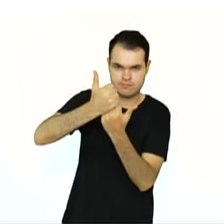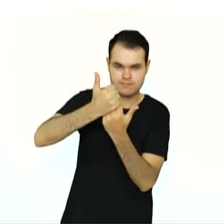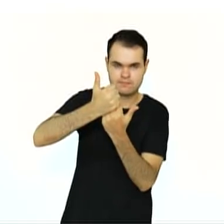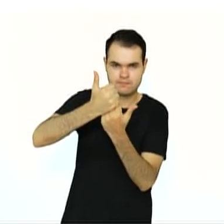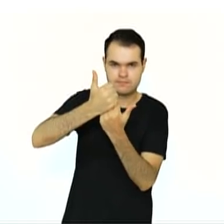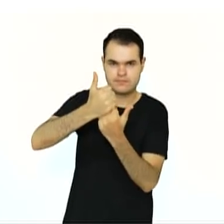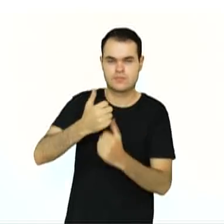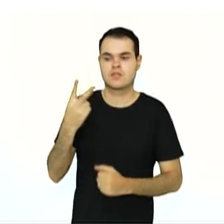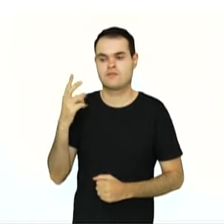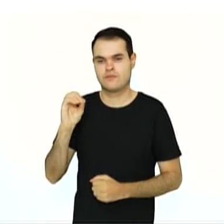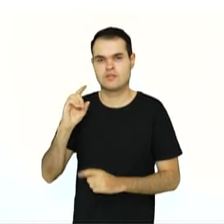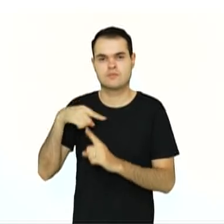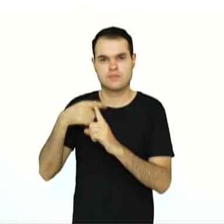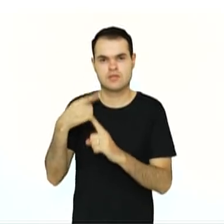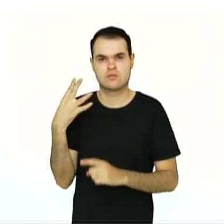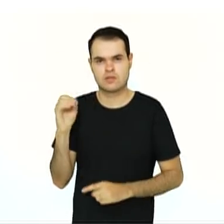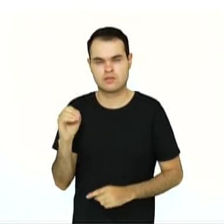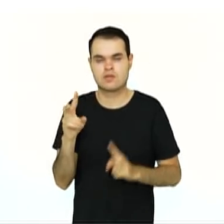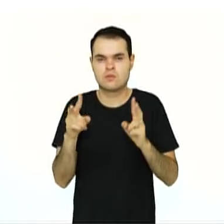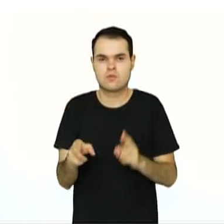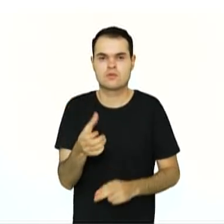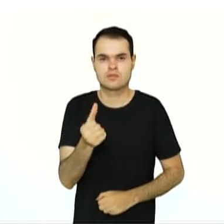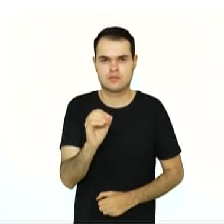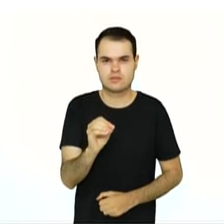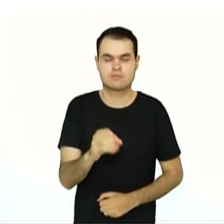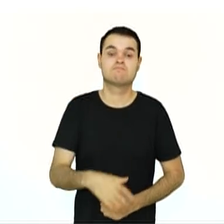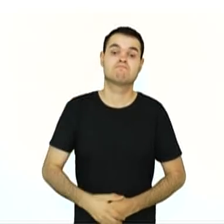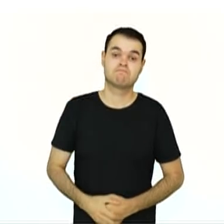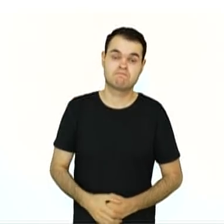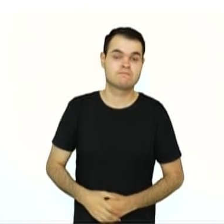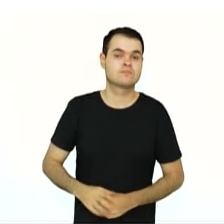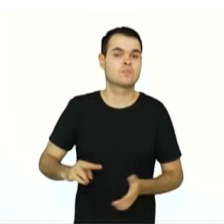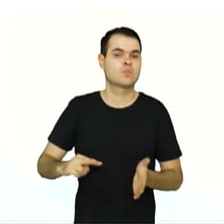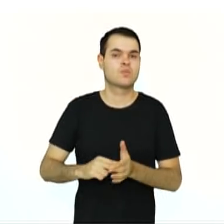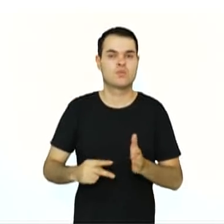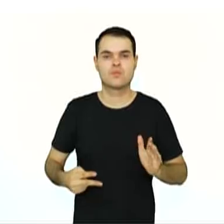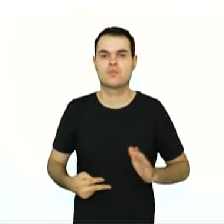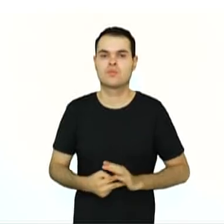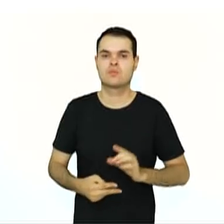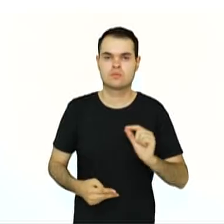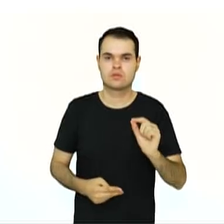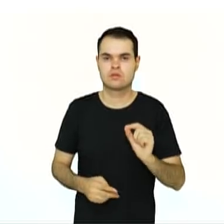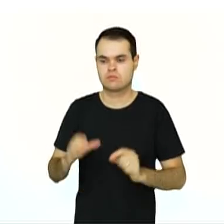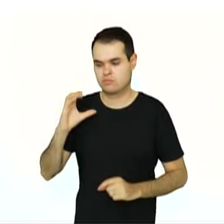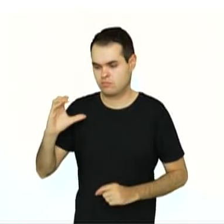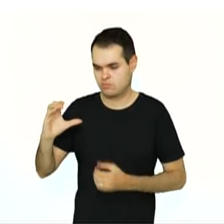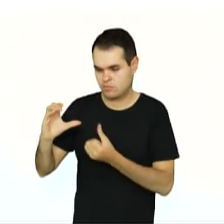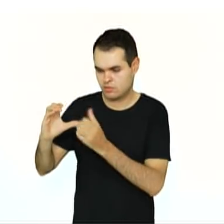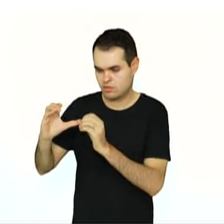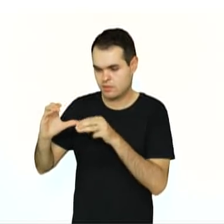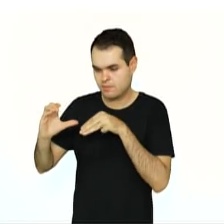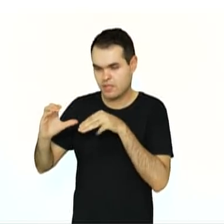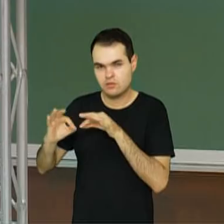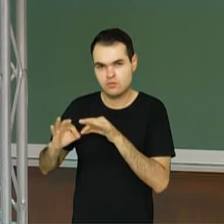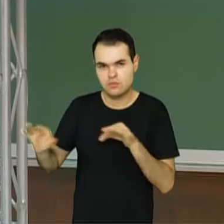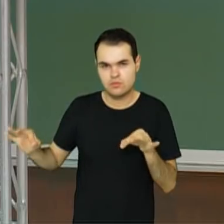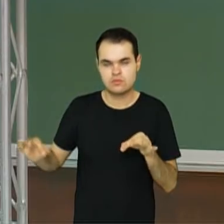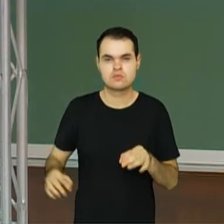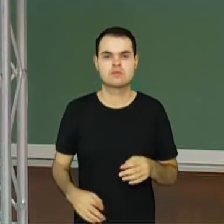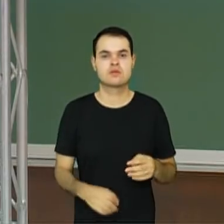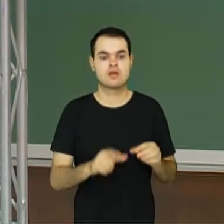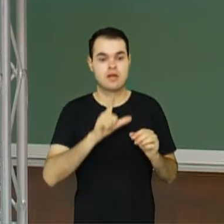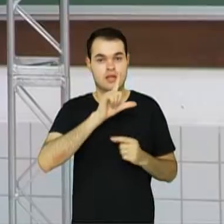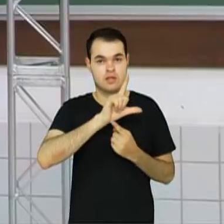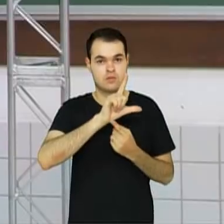substituição. 20 mais 40 é igual a 60. Ou seja, o comprimento é 60 metros e a largura é 40